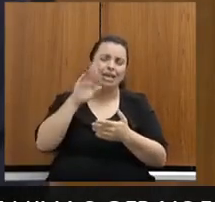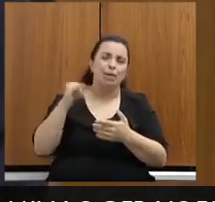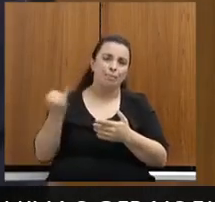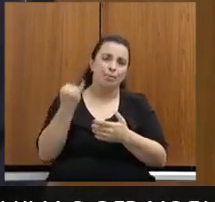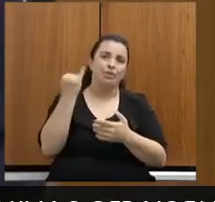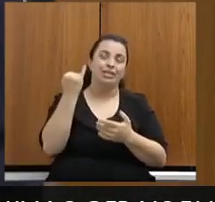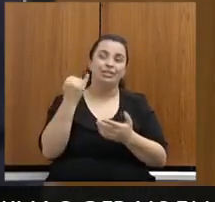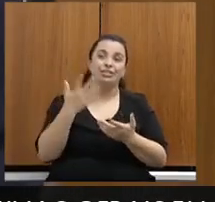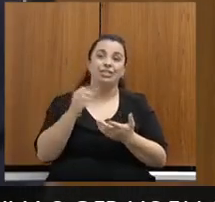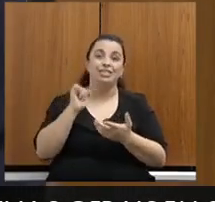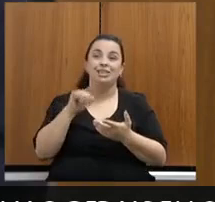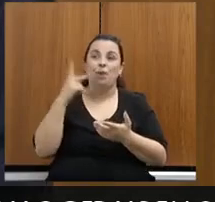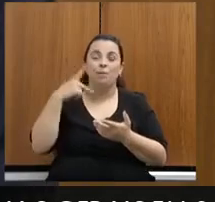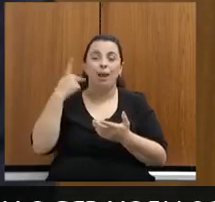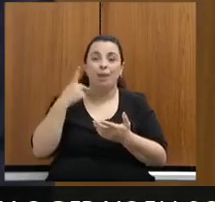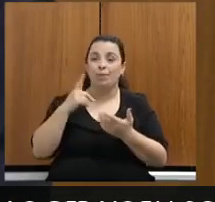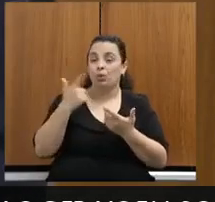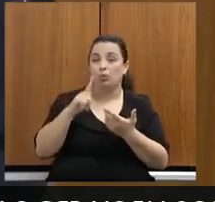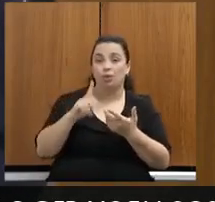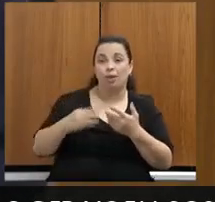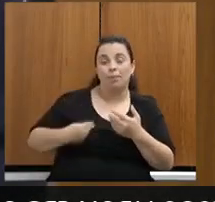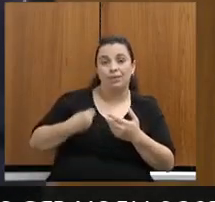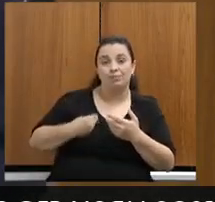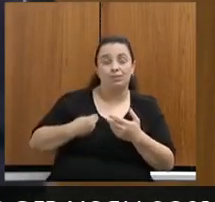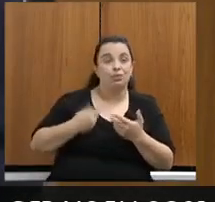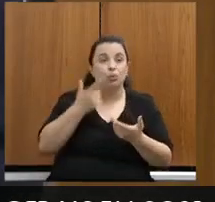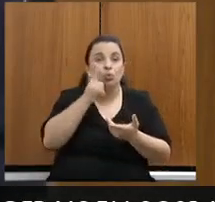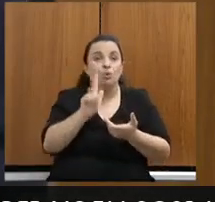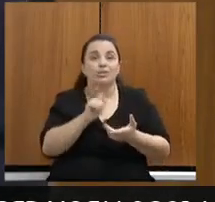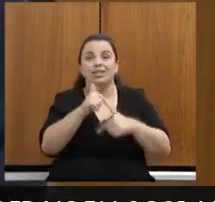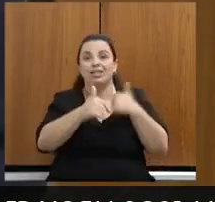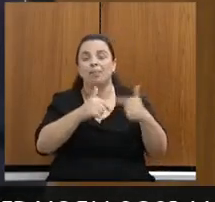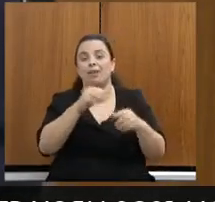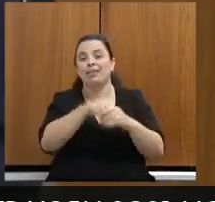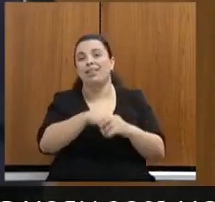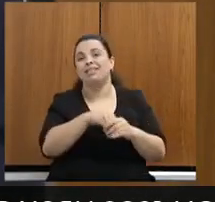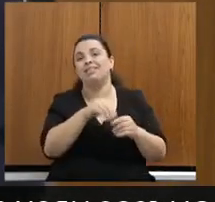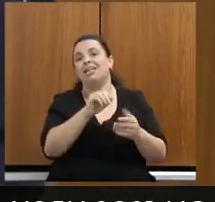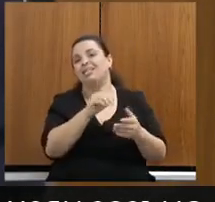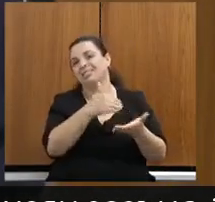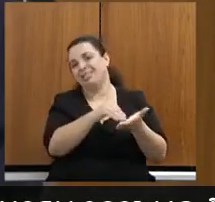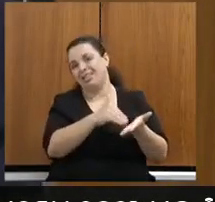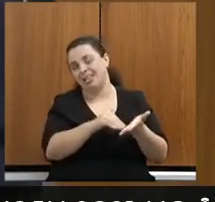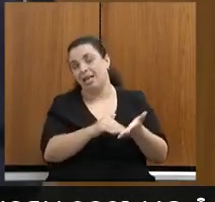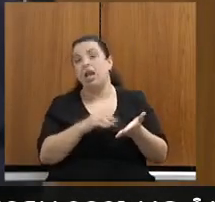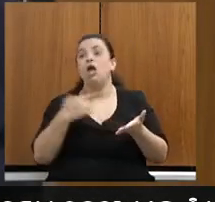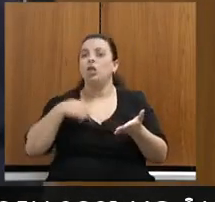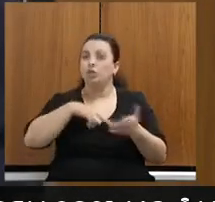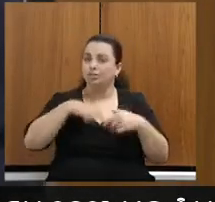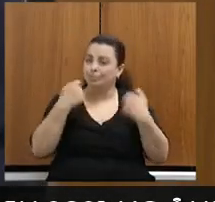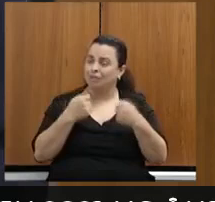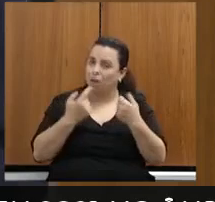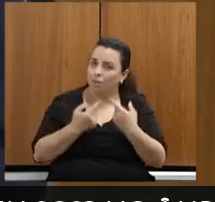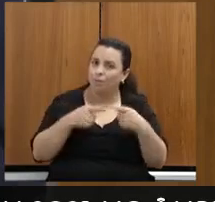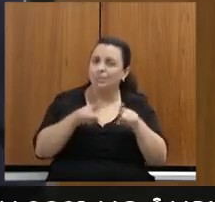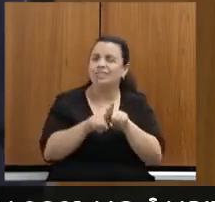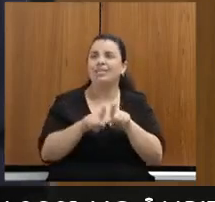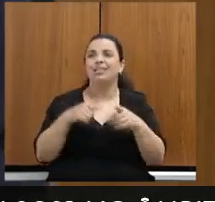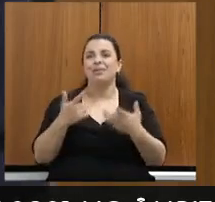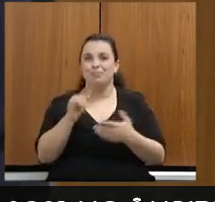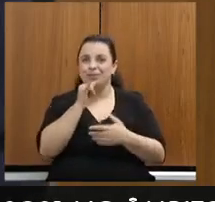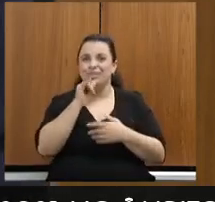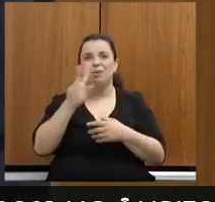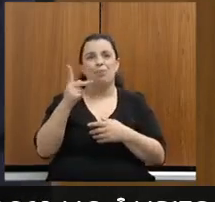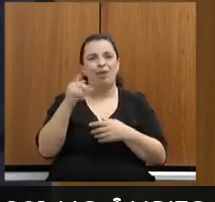parlamentar a gente não consegue nem nem trabalhar nessa júri a gente precisa dessa parceria teste o doutor grilo falou fornecimento de armamentos